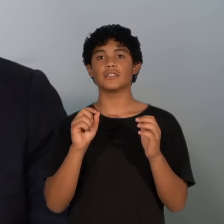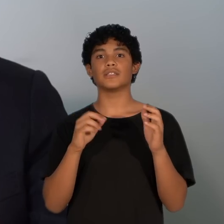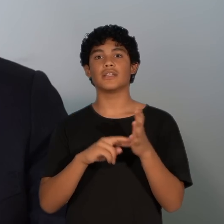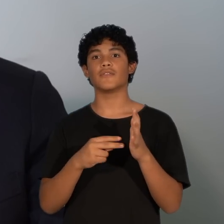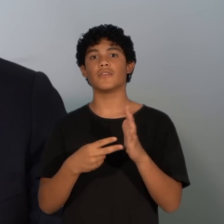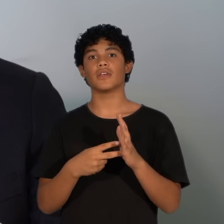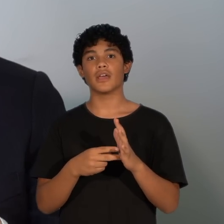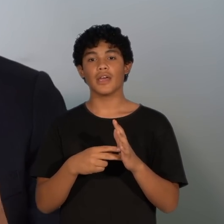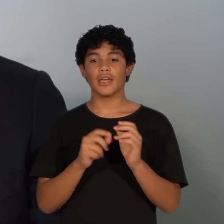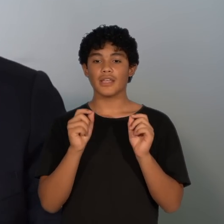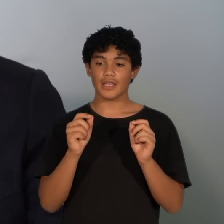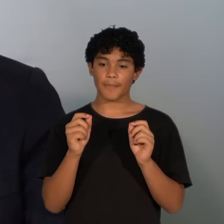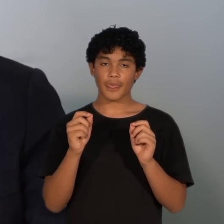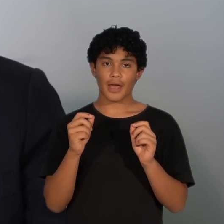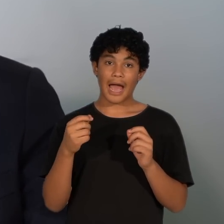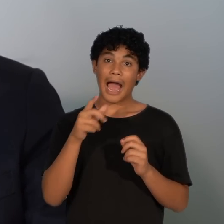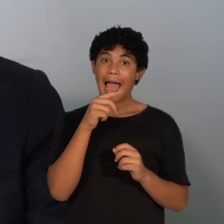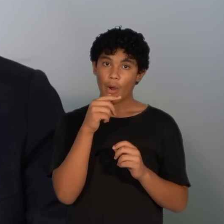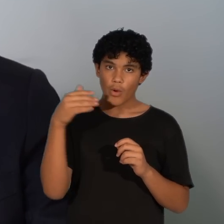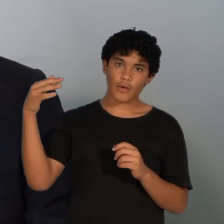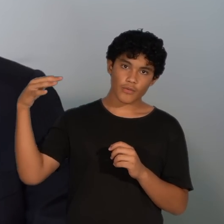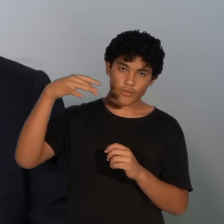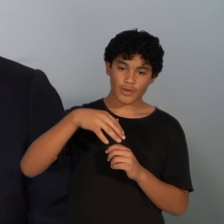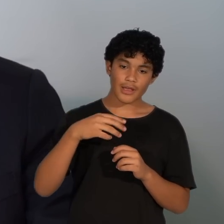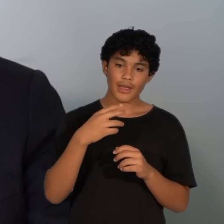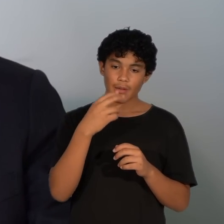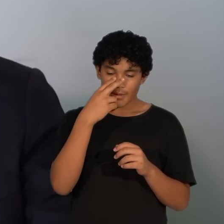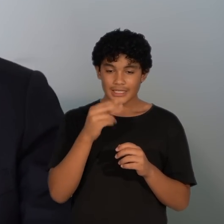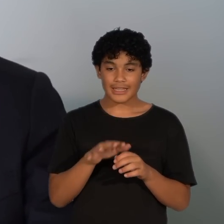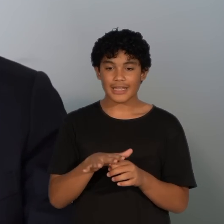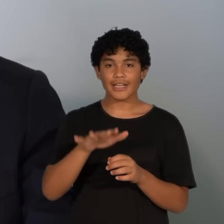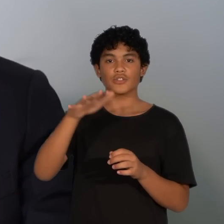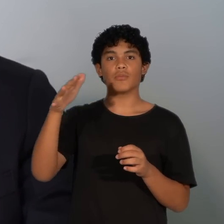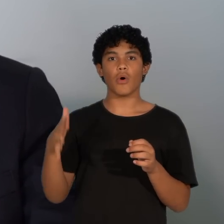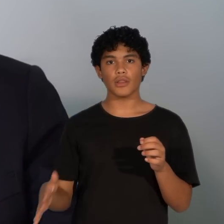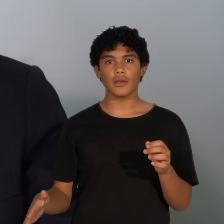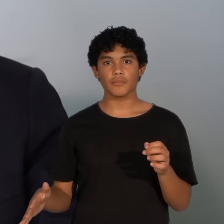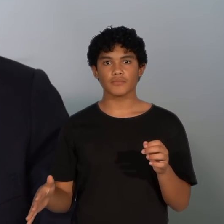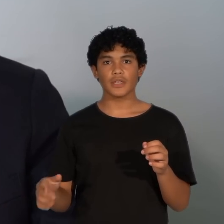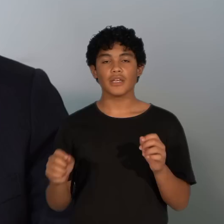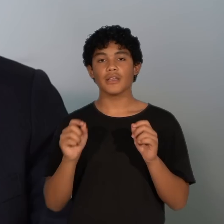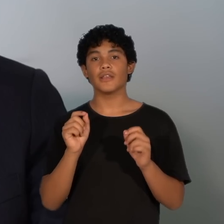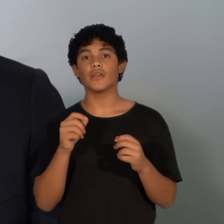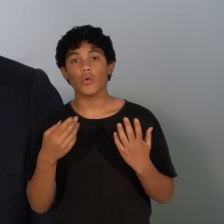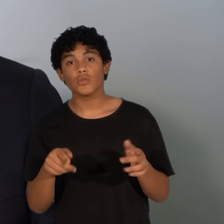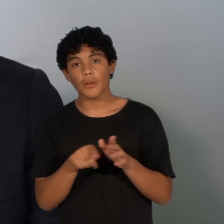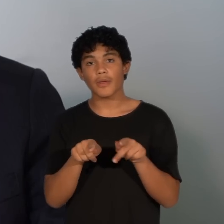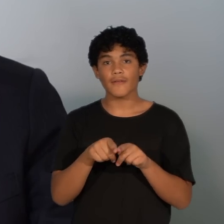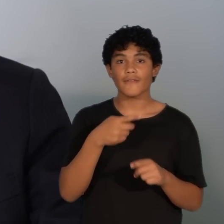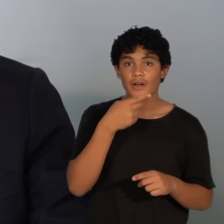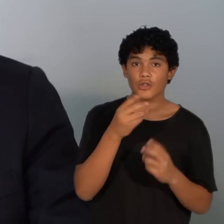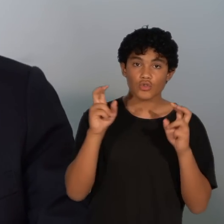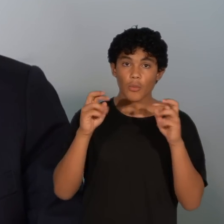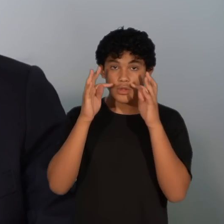que a fonte que é eterna, né, que vem de Deus, ela vai transbordar. Né? E quando fala o testemunho dos